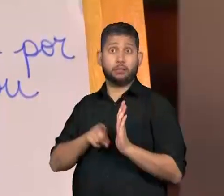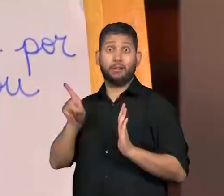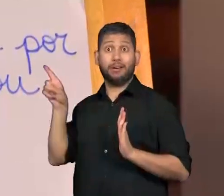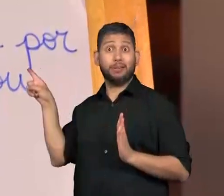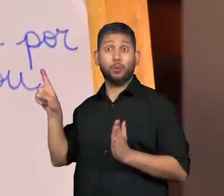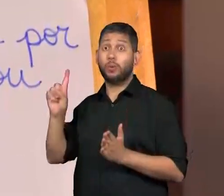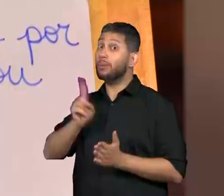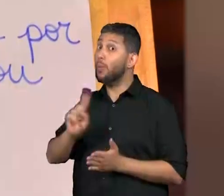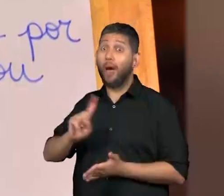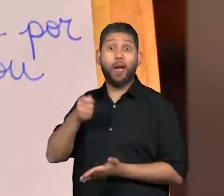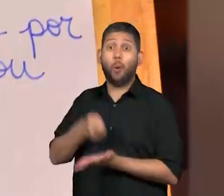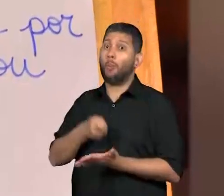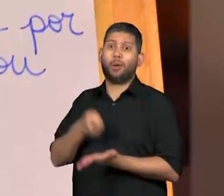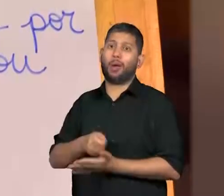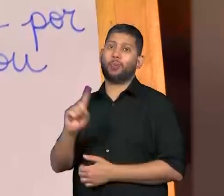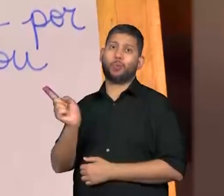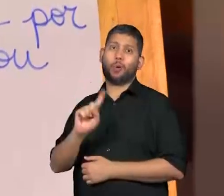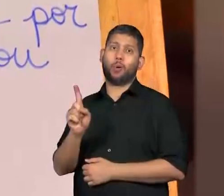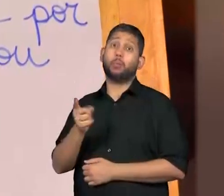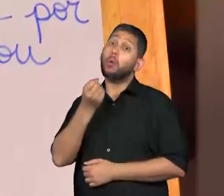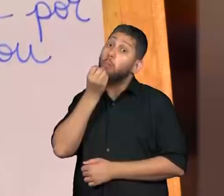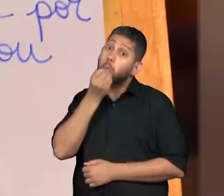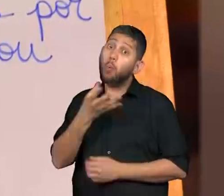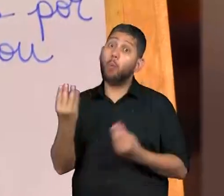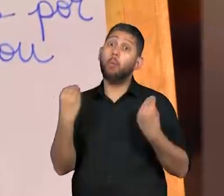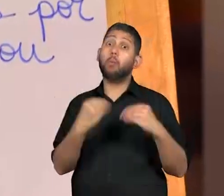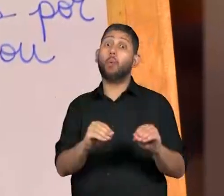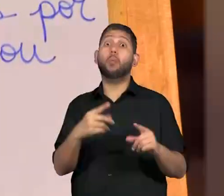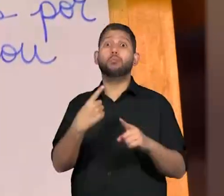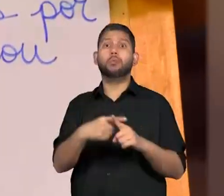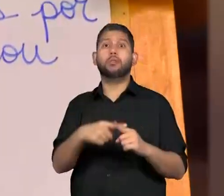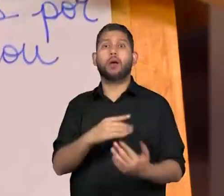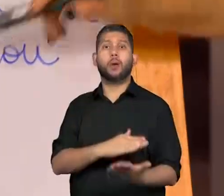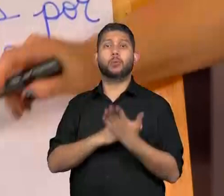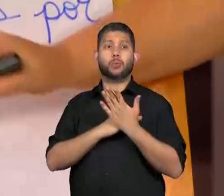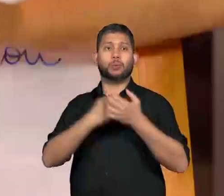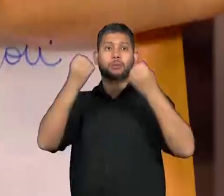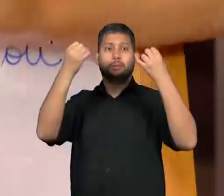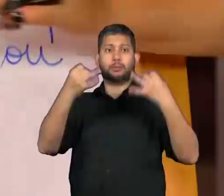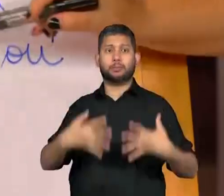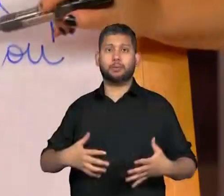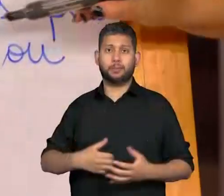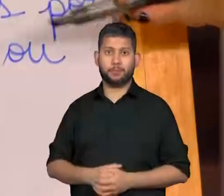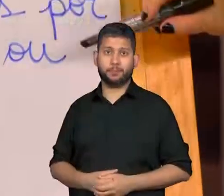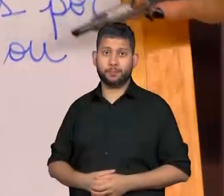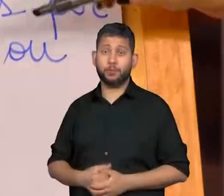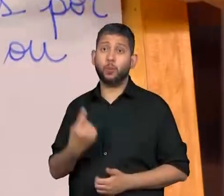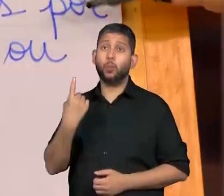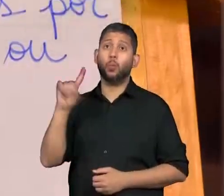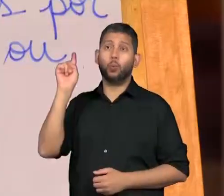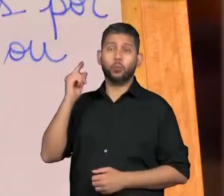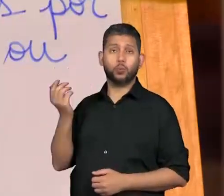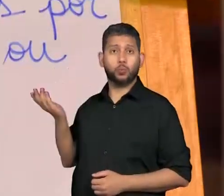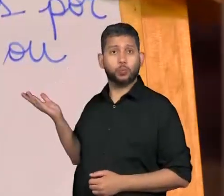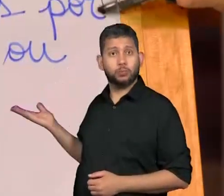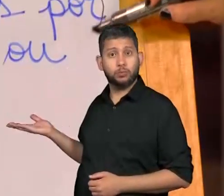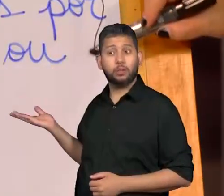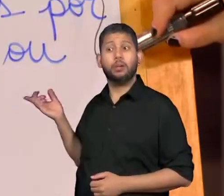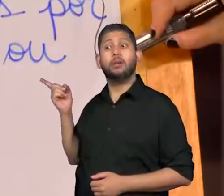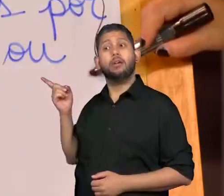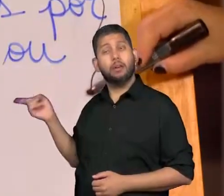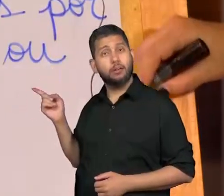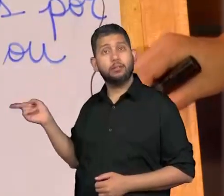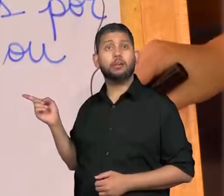pode compor, sim, também para explicar, que vai ser o nosso caso do infográfico. E por último, esse aqui também não